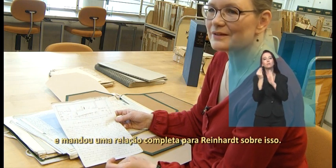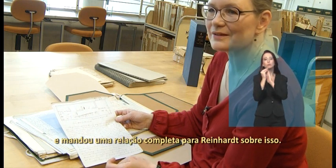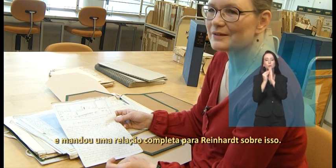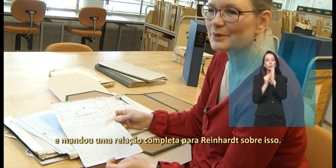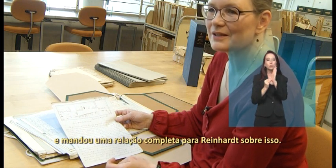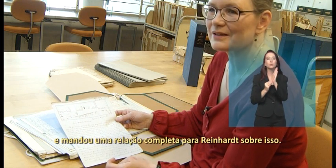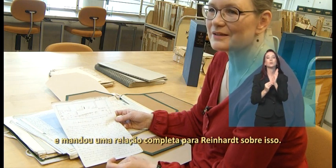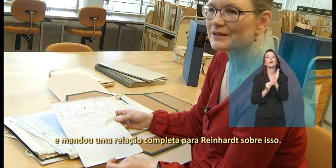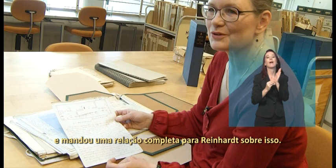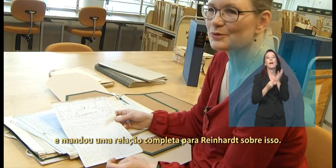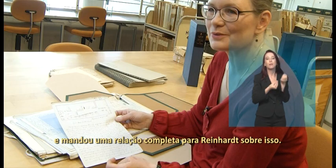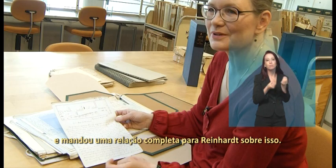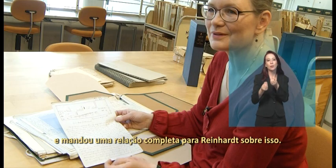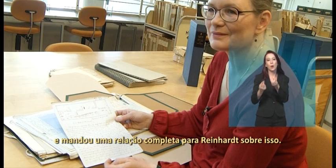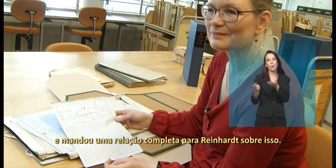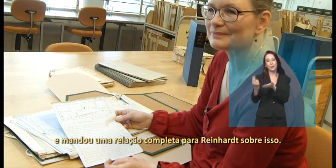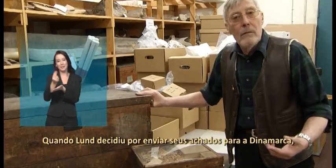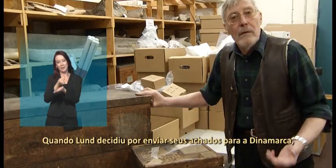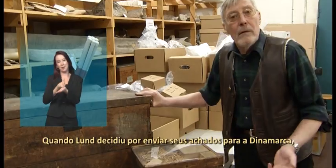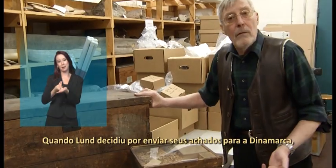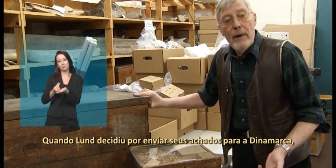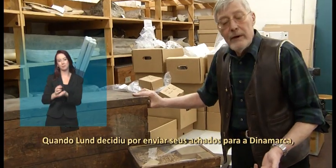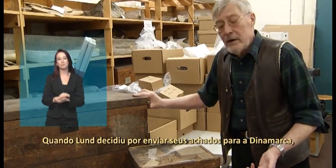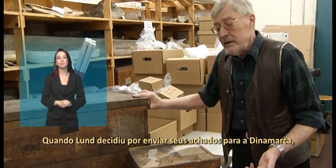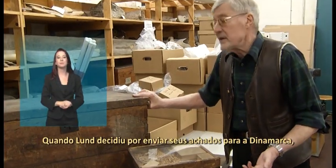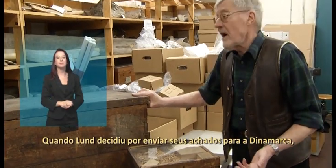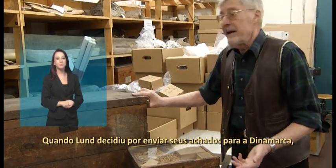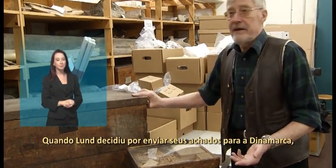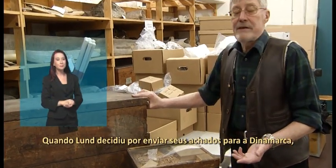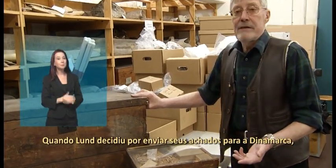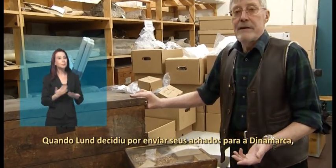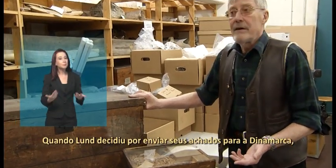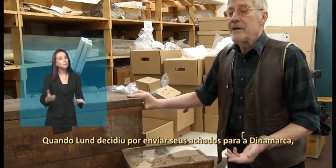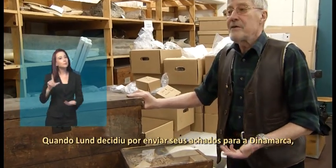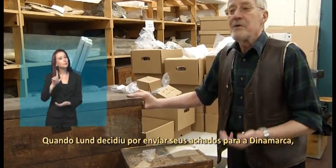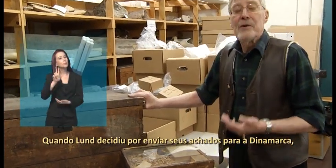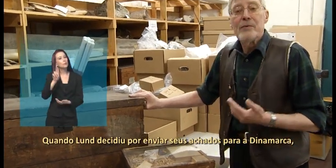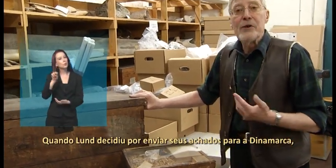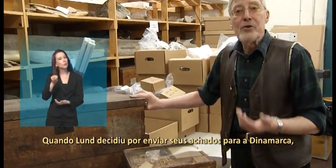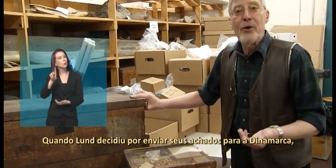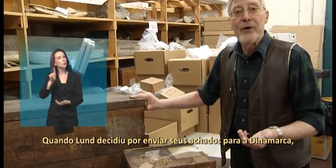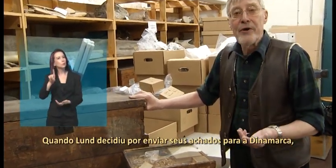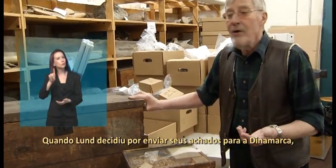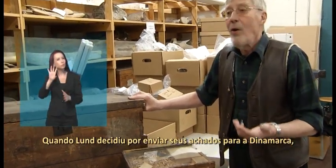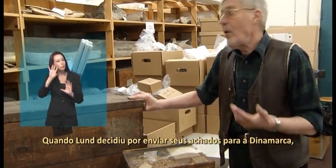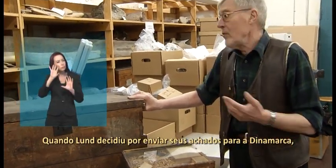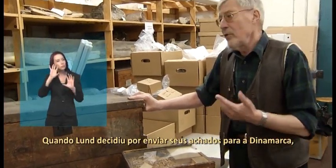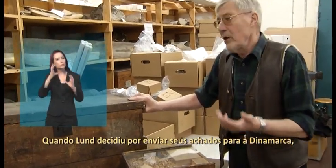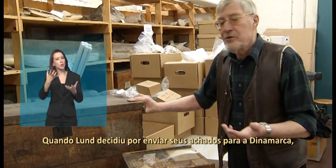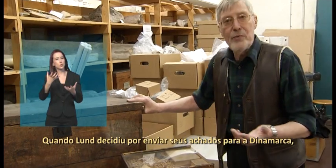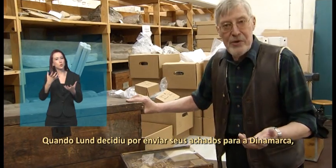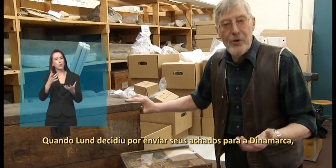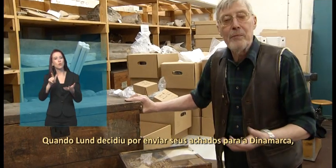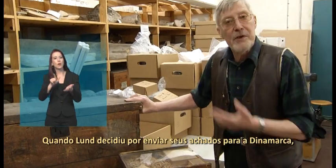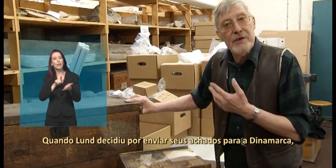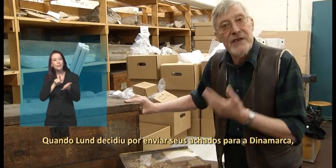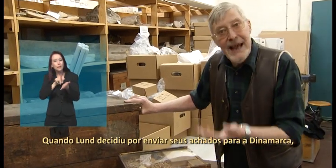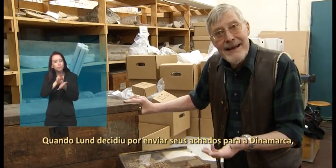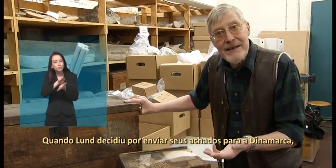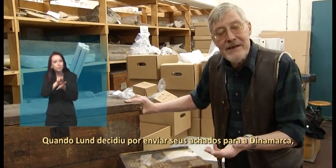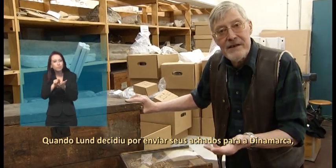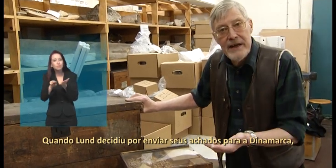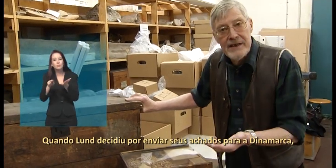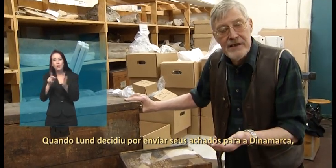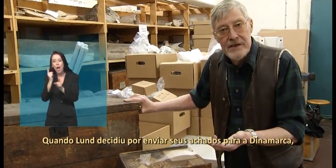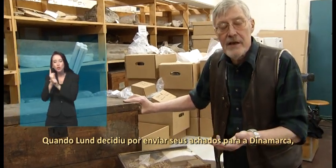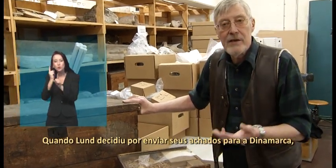completa para Reinhard sobre isso. When Lund decided to return, or not to return, but to